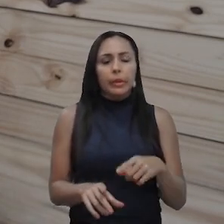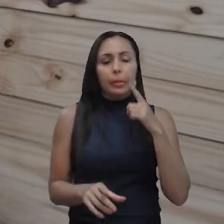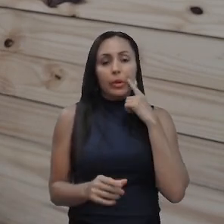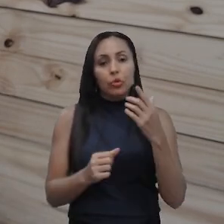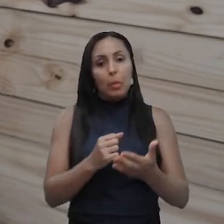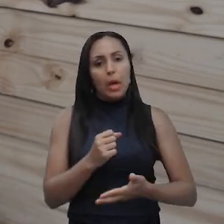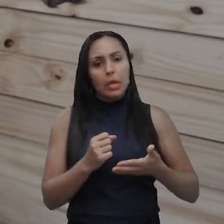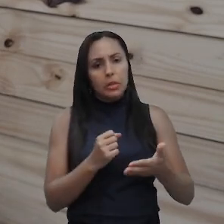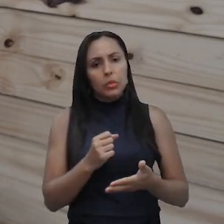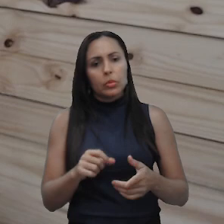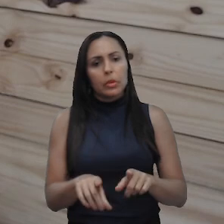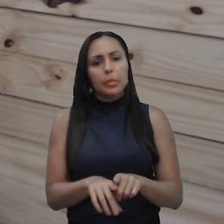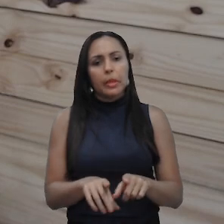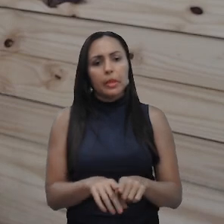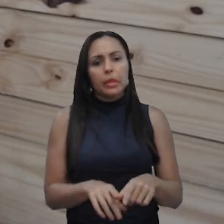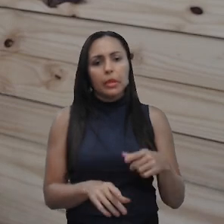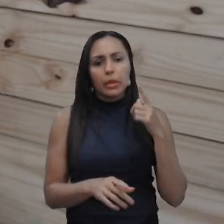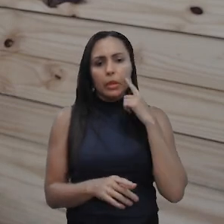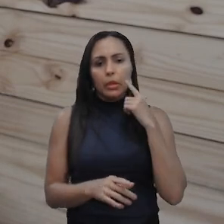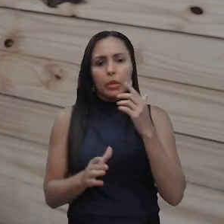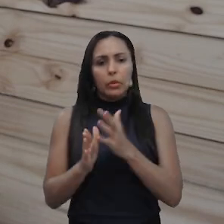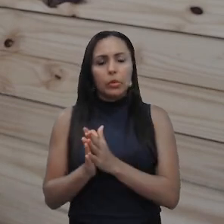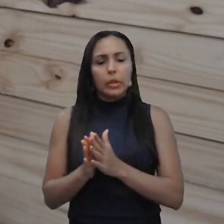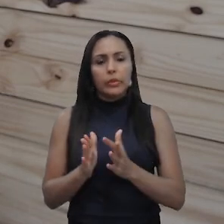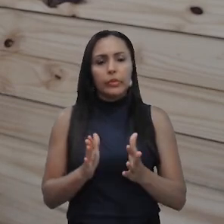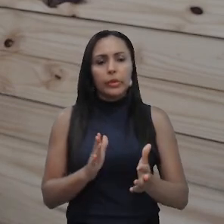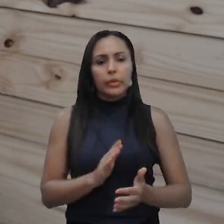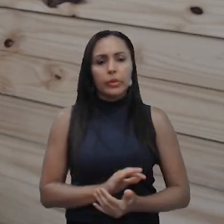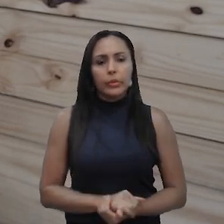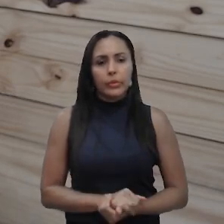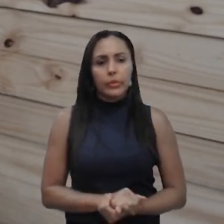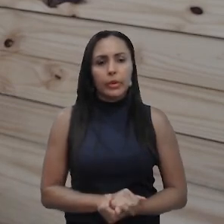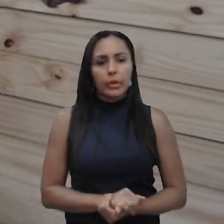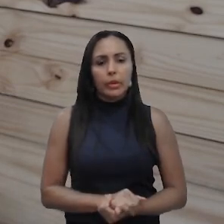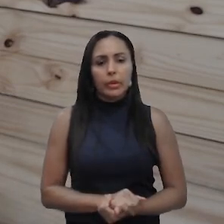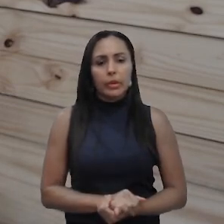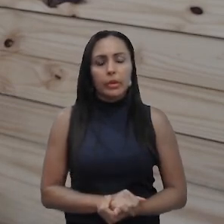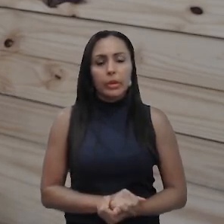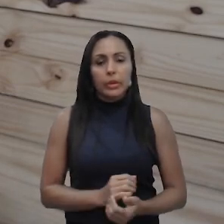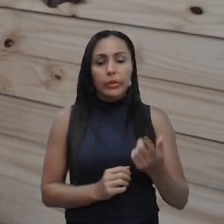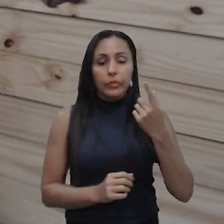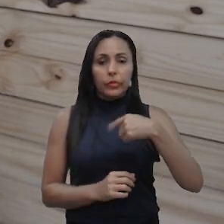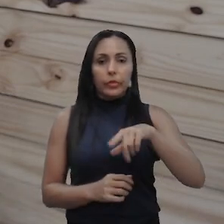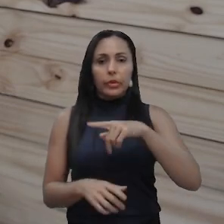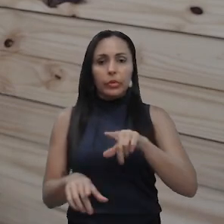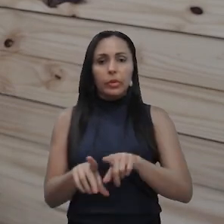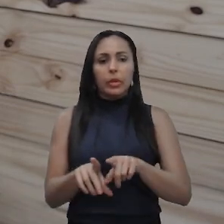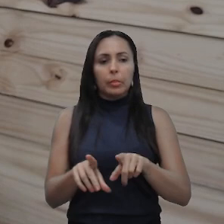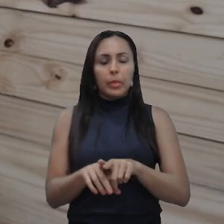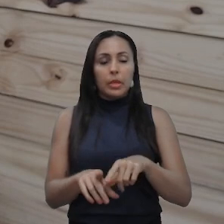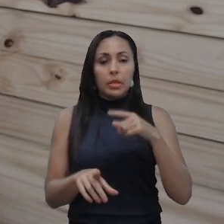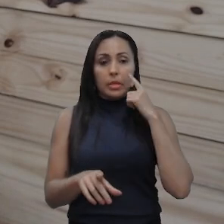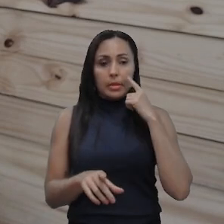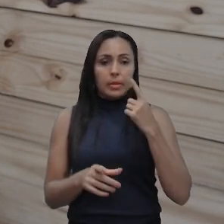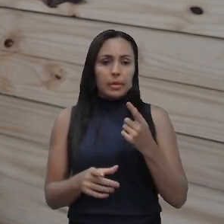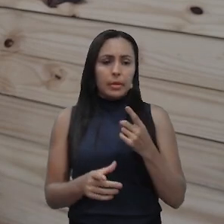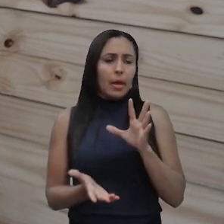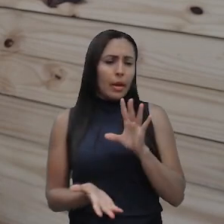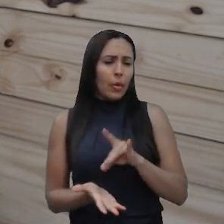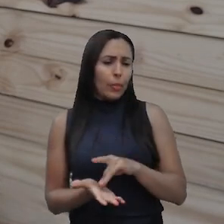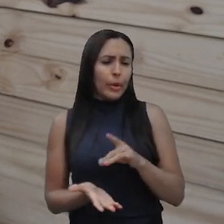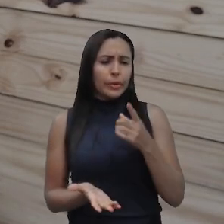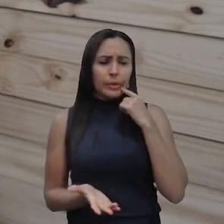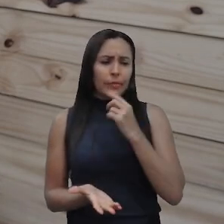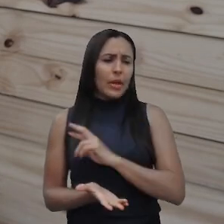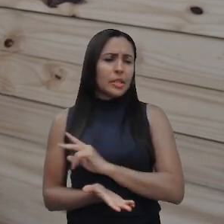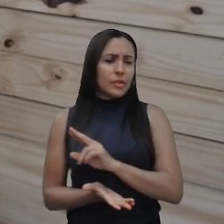foi aquele primeiro livrinho de páginas brancas, e depois a gente viu um grid retangular realmente desconstruído, né? Diversificado